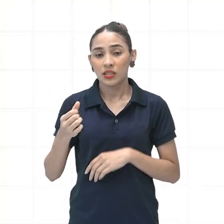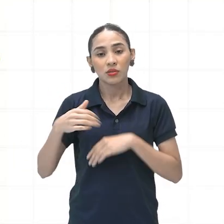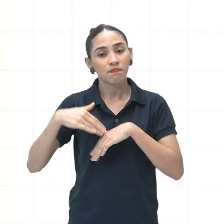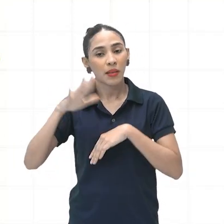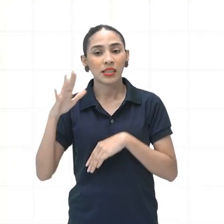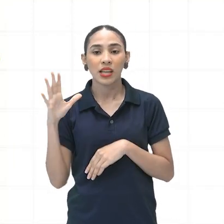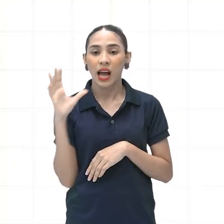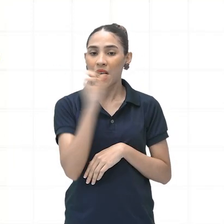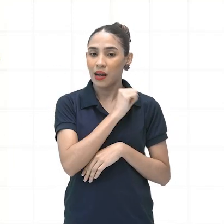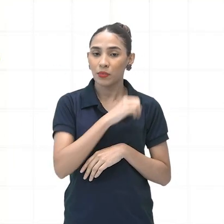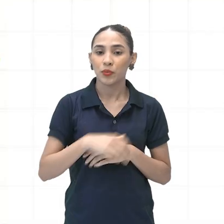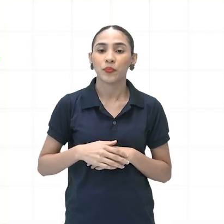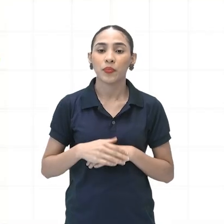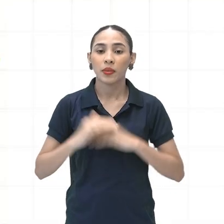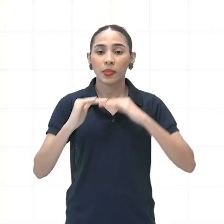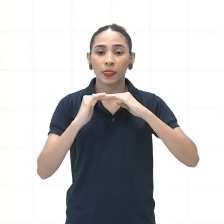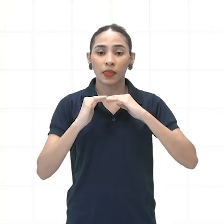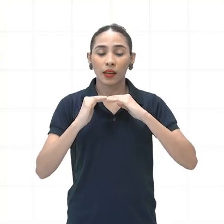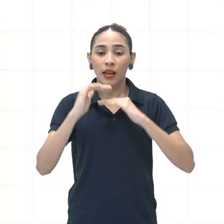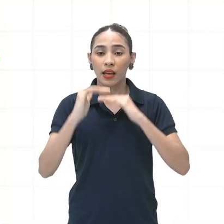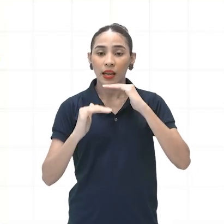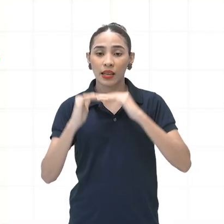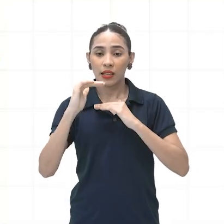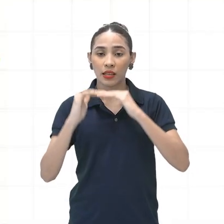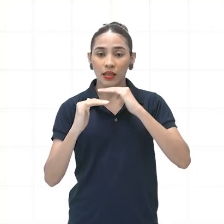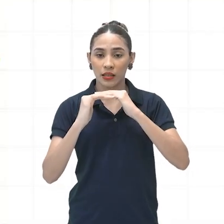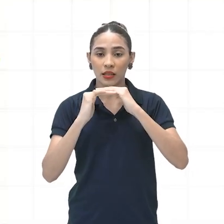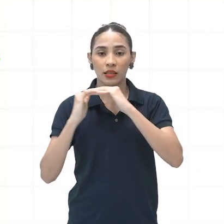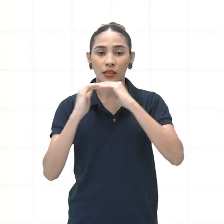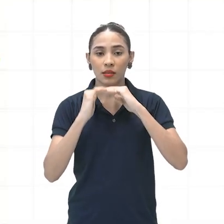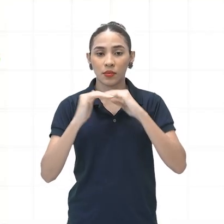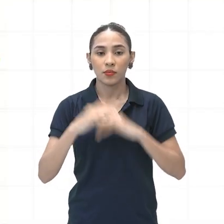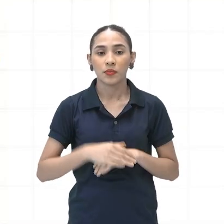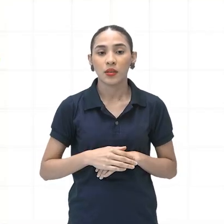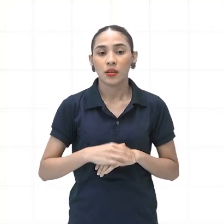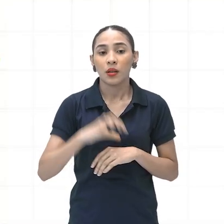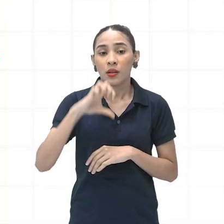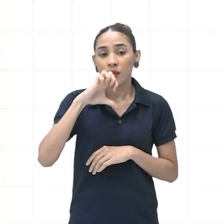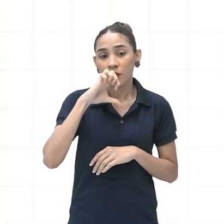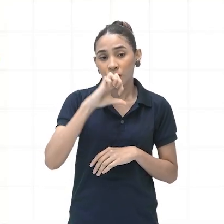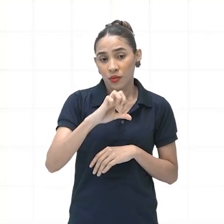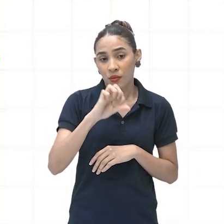O equilíbrio. Então, o equilíbrio aqui, ó, do Messi é